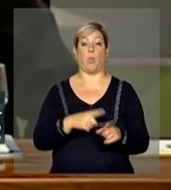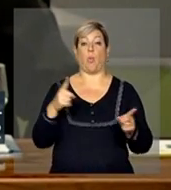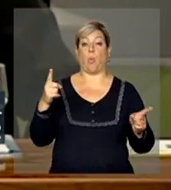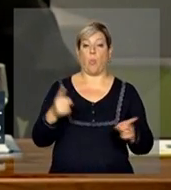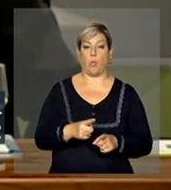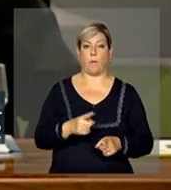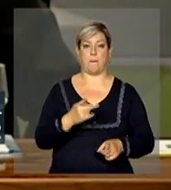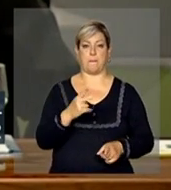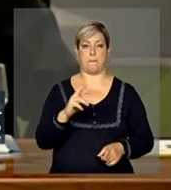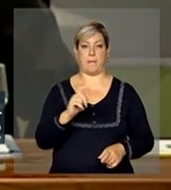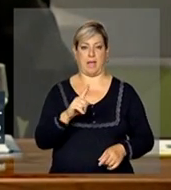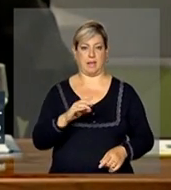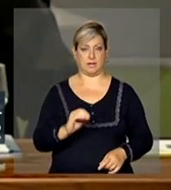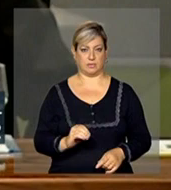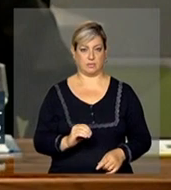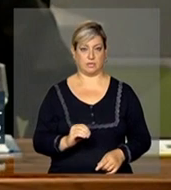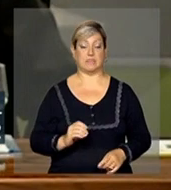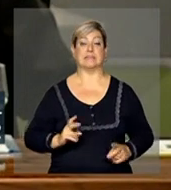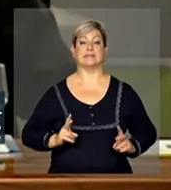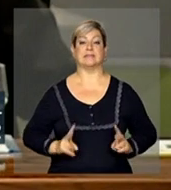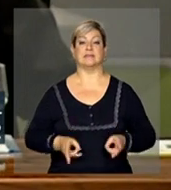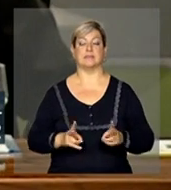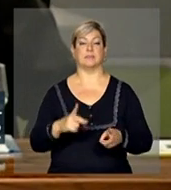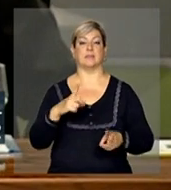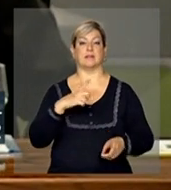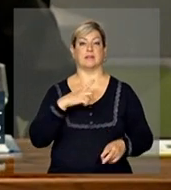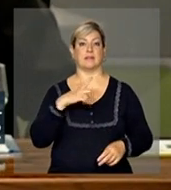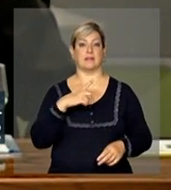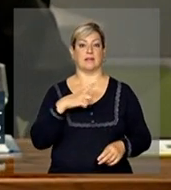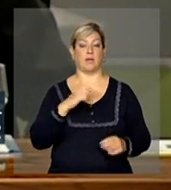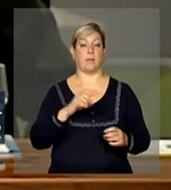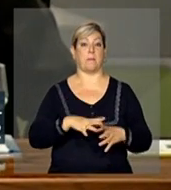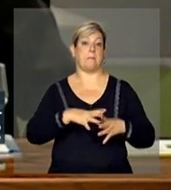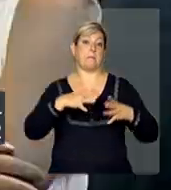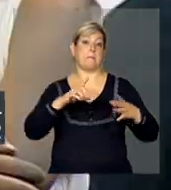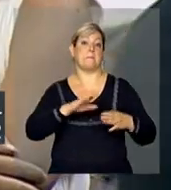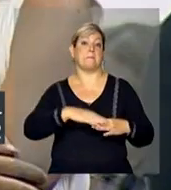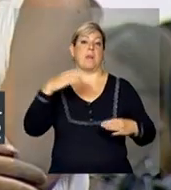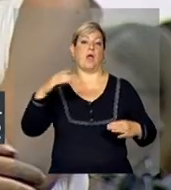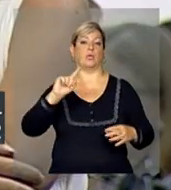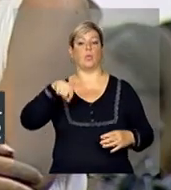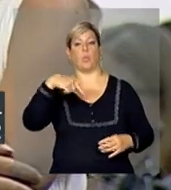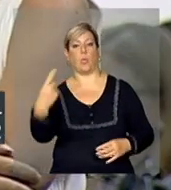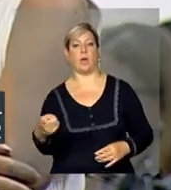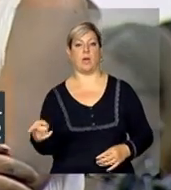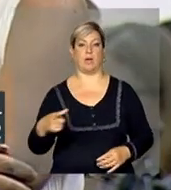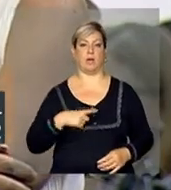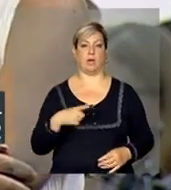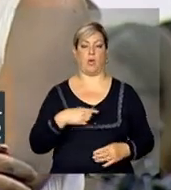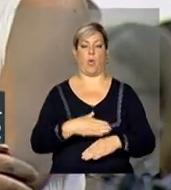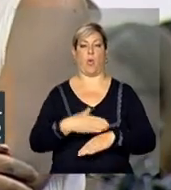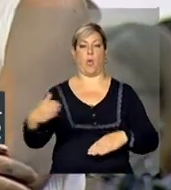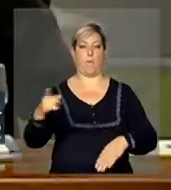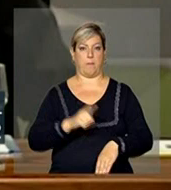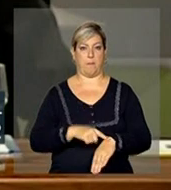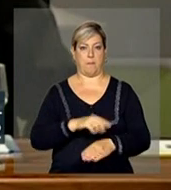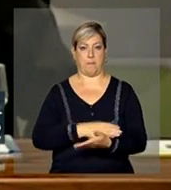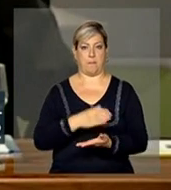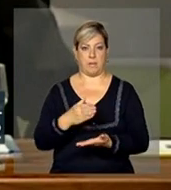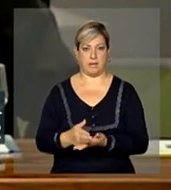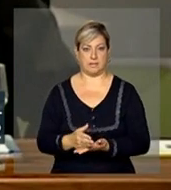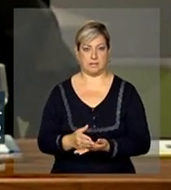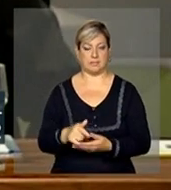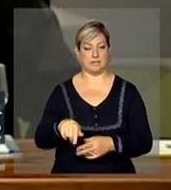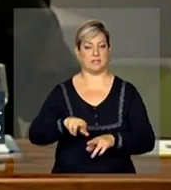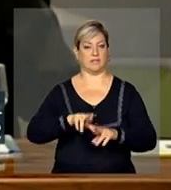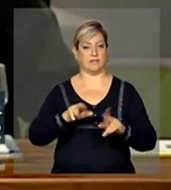sempre foi maior que a taxa de juros de longo prazo. contrário dos outros países em que esta relação é